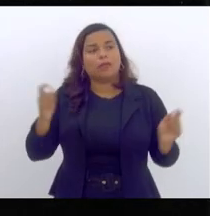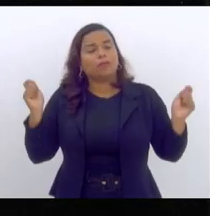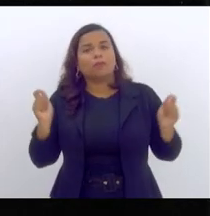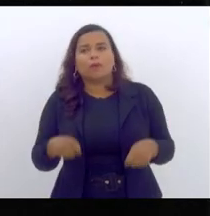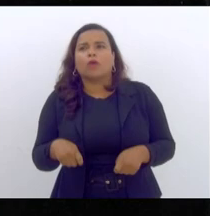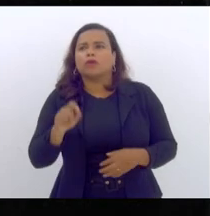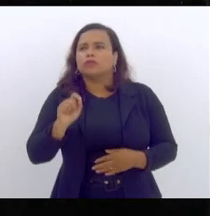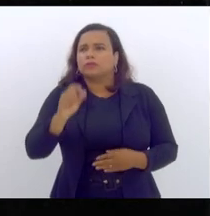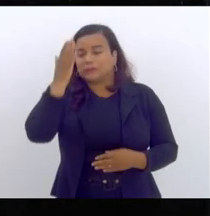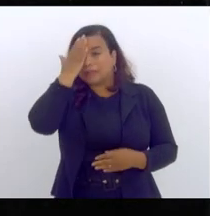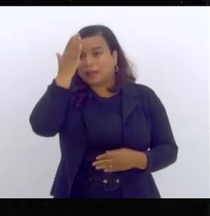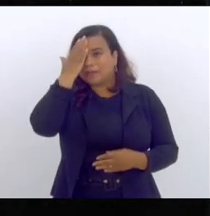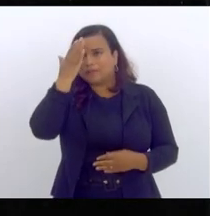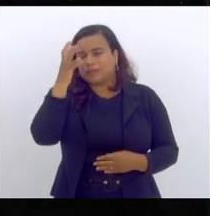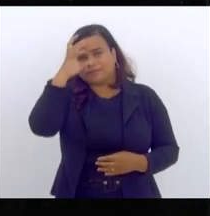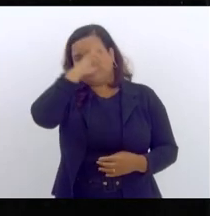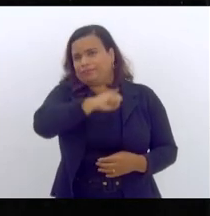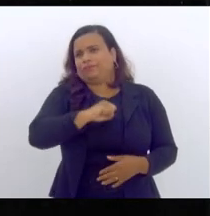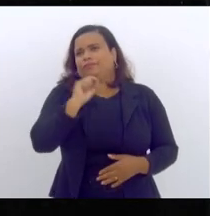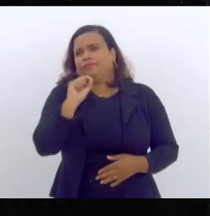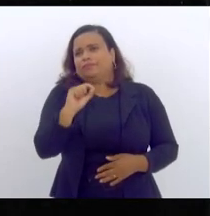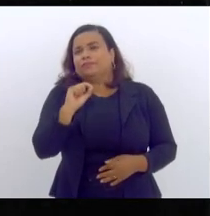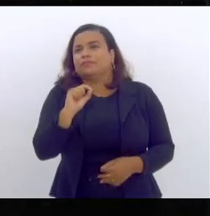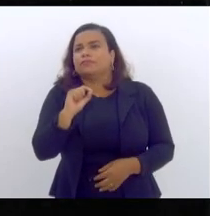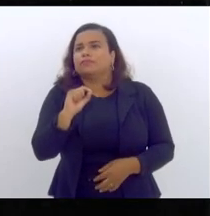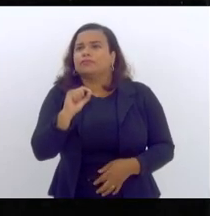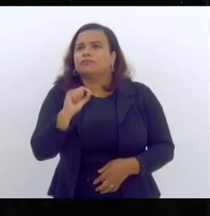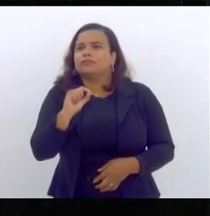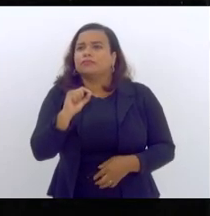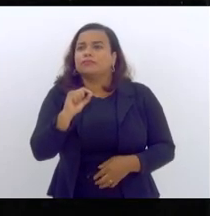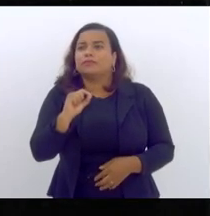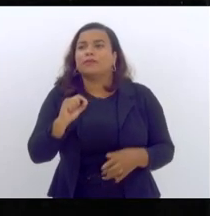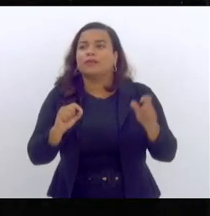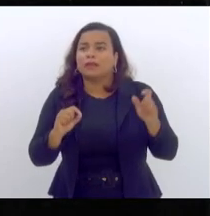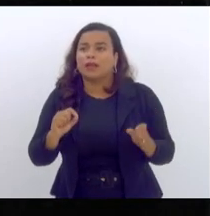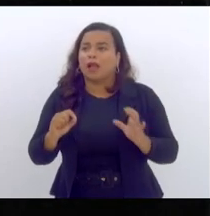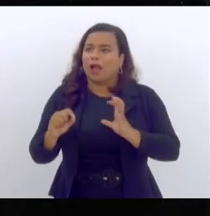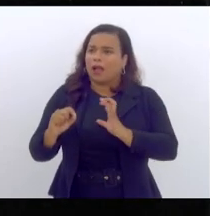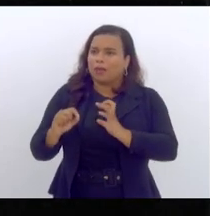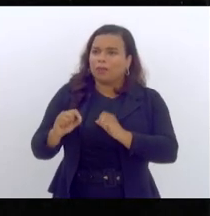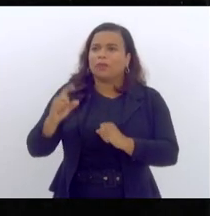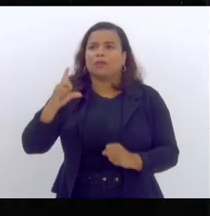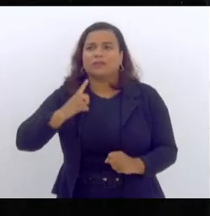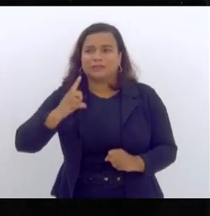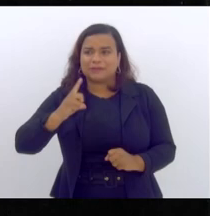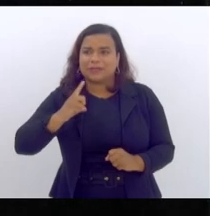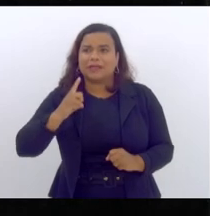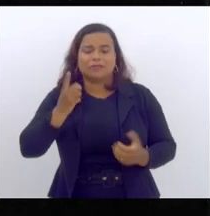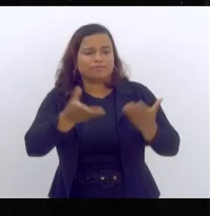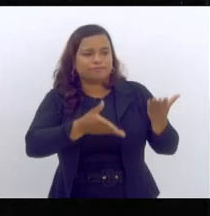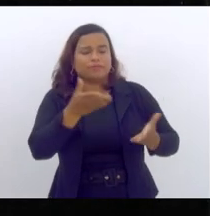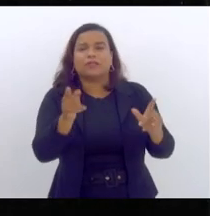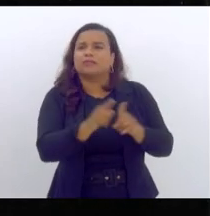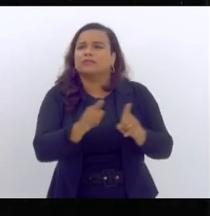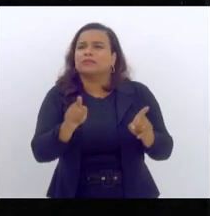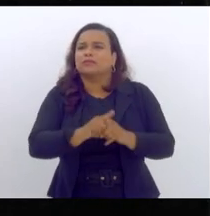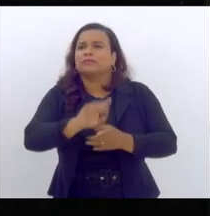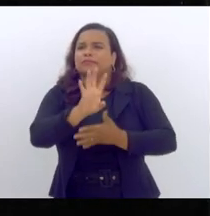entender o quanto o quanto ele foi amado e o quanto ele é copiado